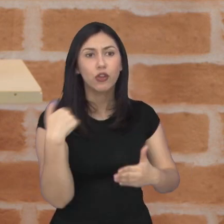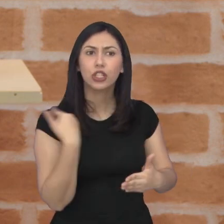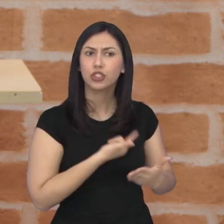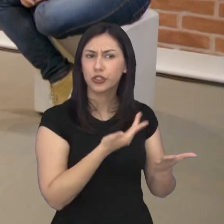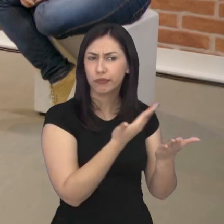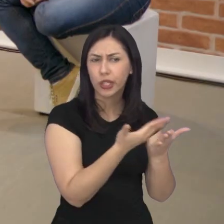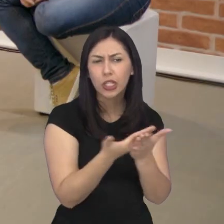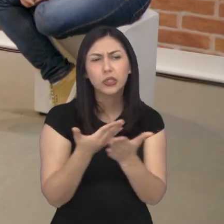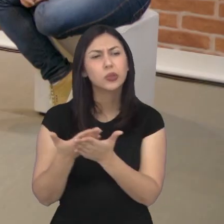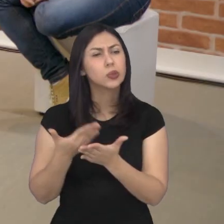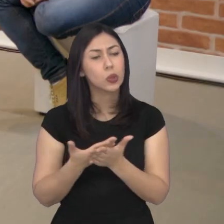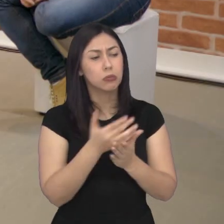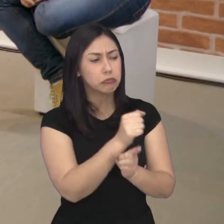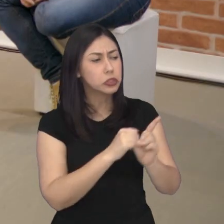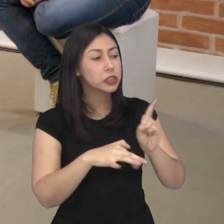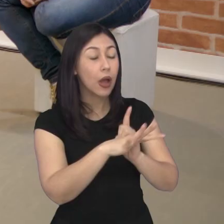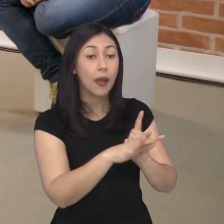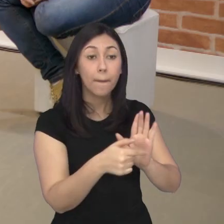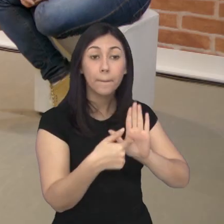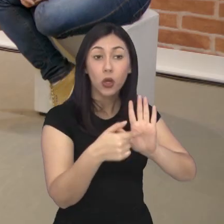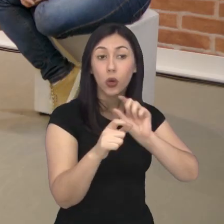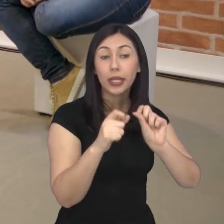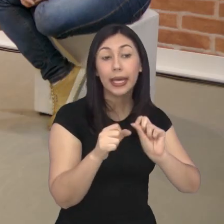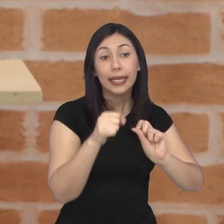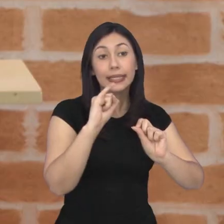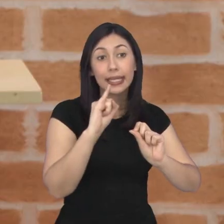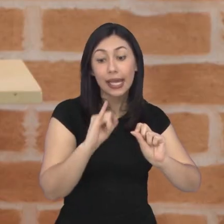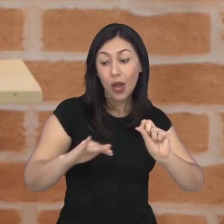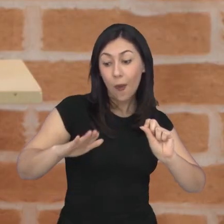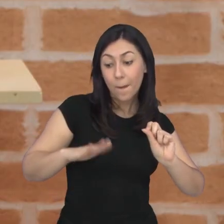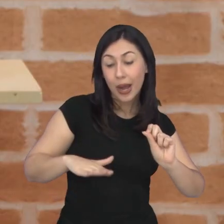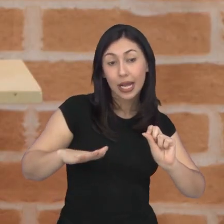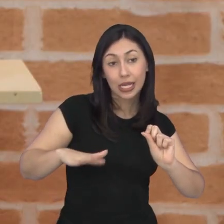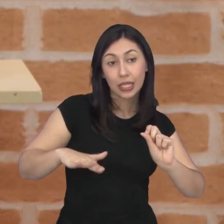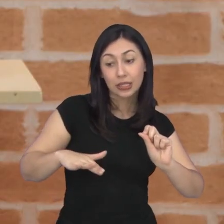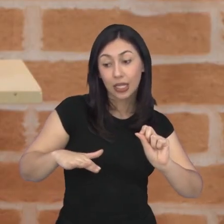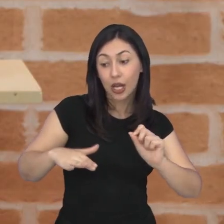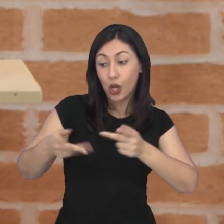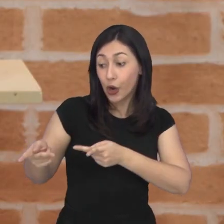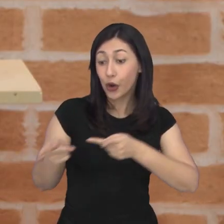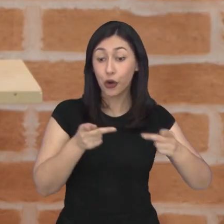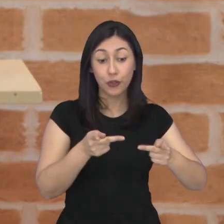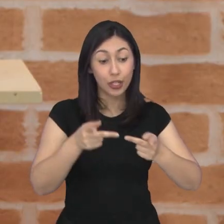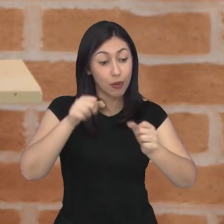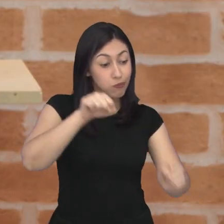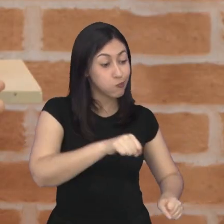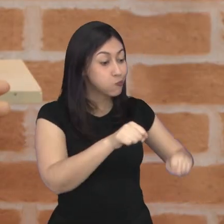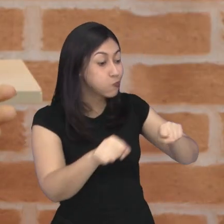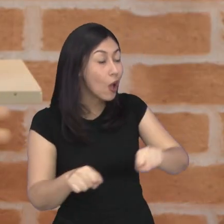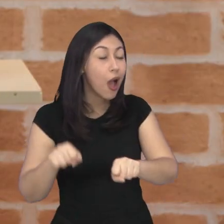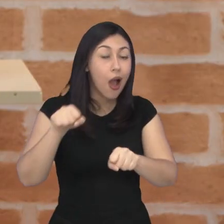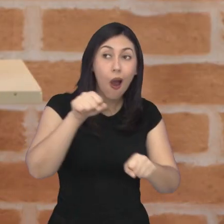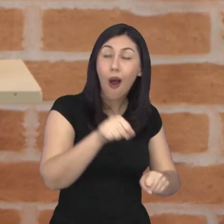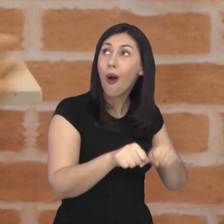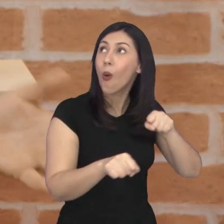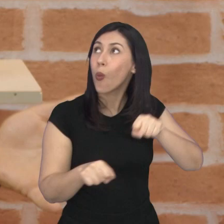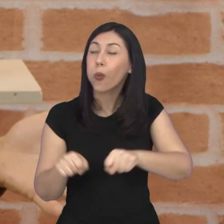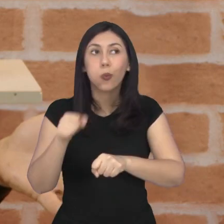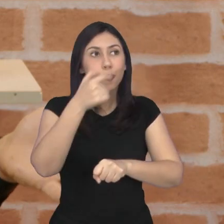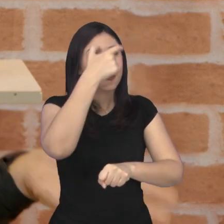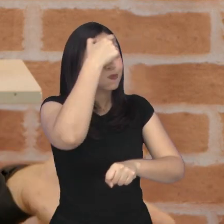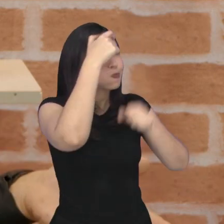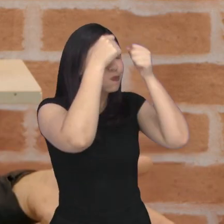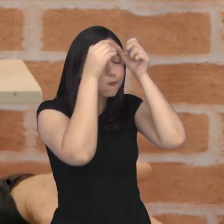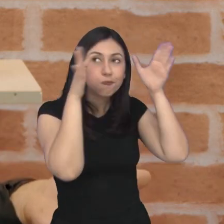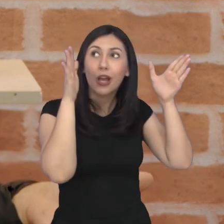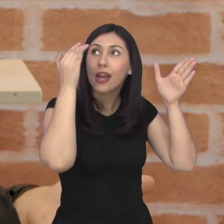fez alguns estudos na cartografia social e mostrou que se a gente leva uma criança para remar, imediatamente ela expande a consciência e ela passa a entender